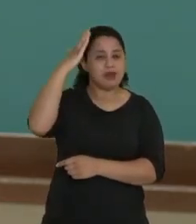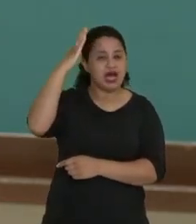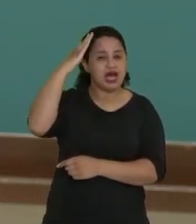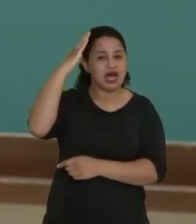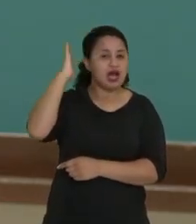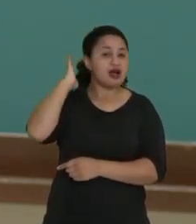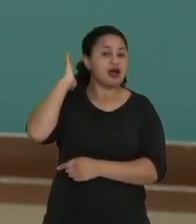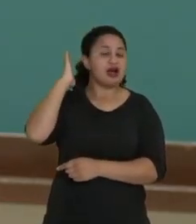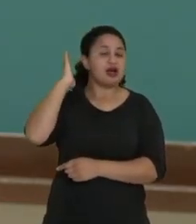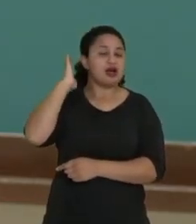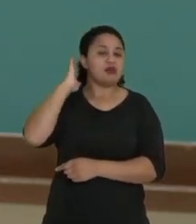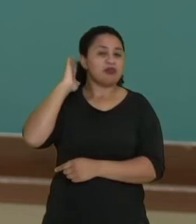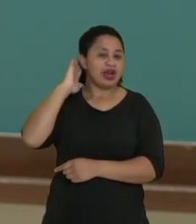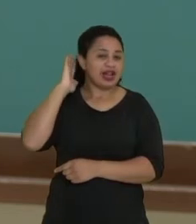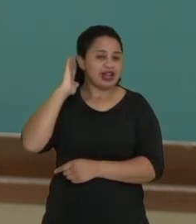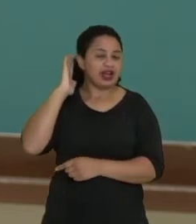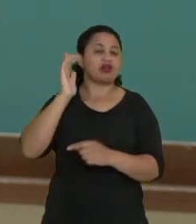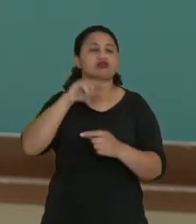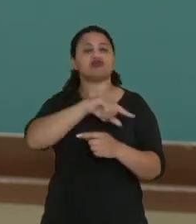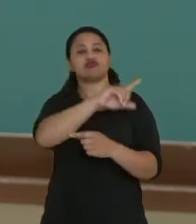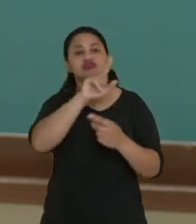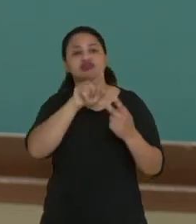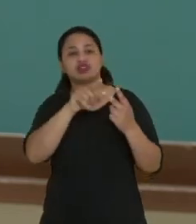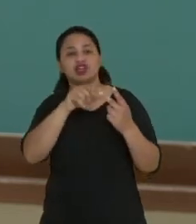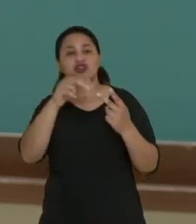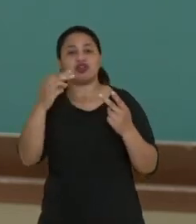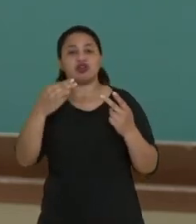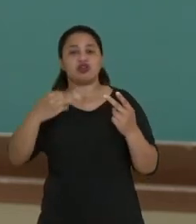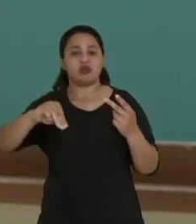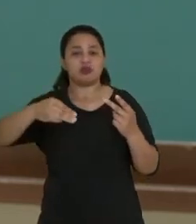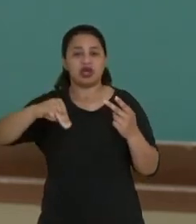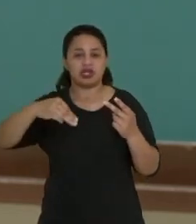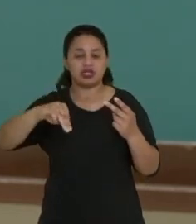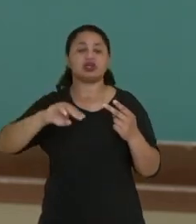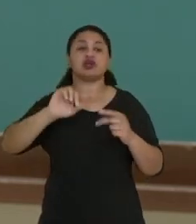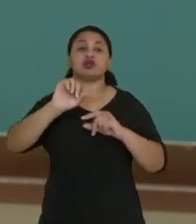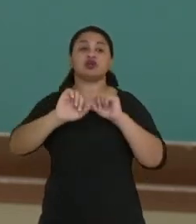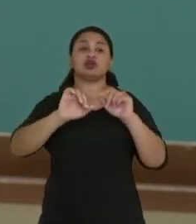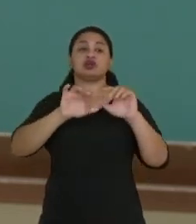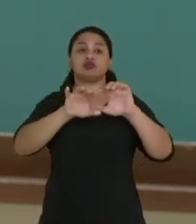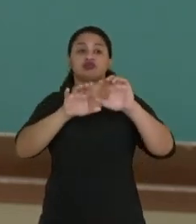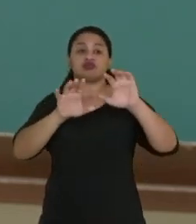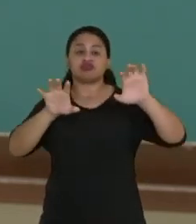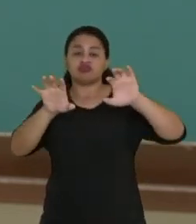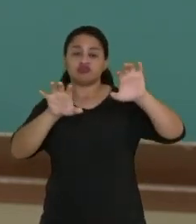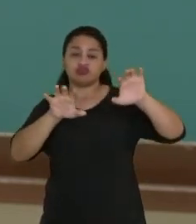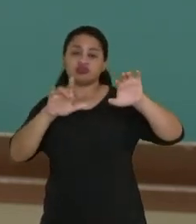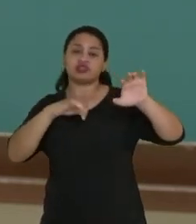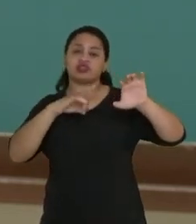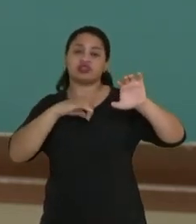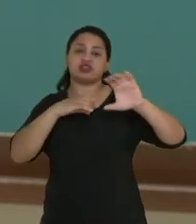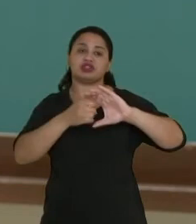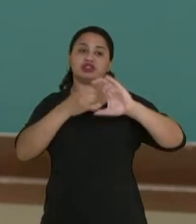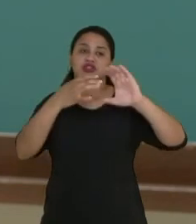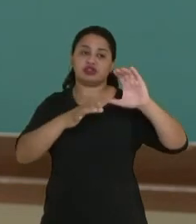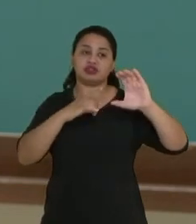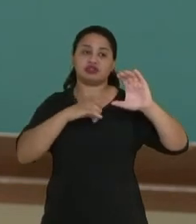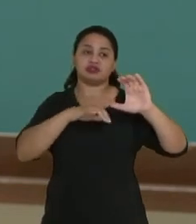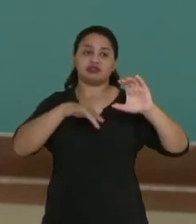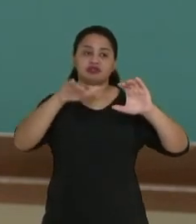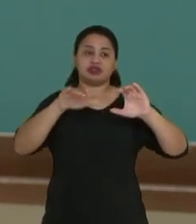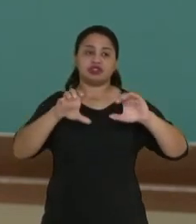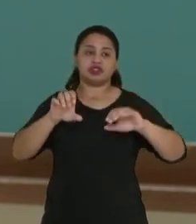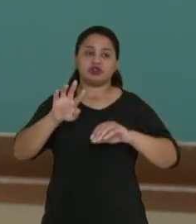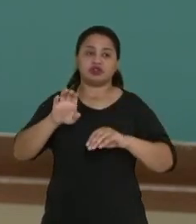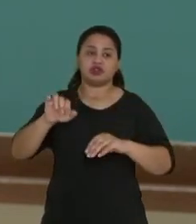Então, a região norte predomina o clima equatorial e um pedacinho do Nordeste a gente vai ter essa característica também lá no Maranhão,